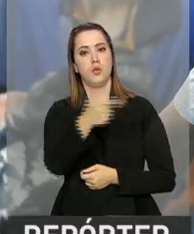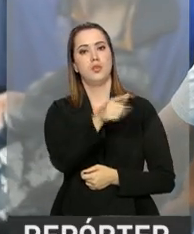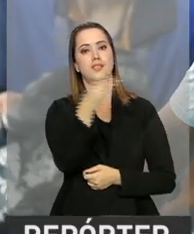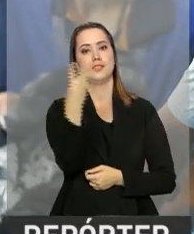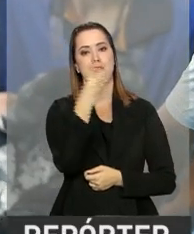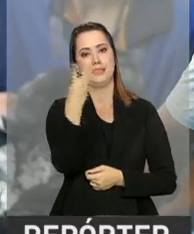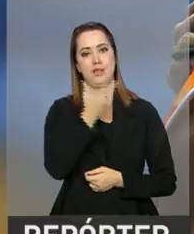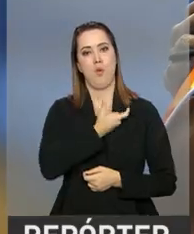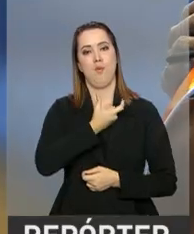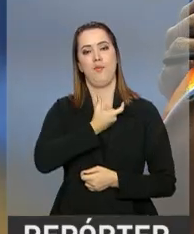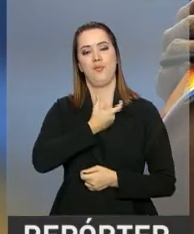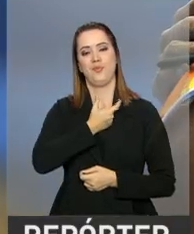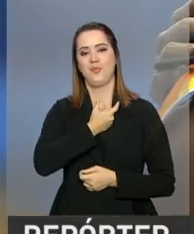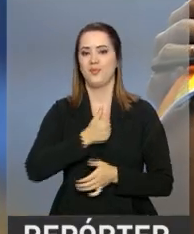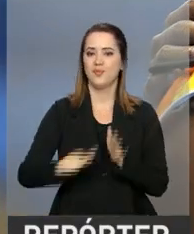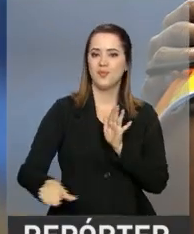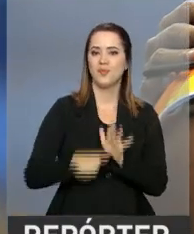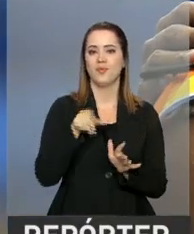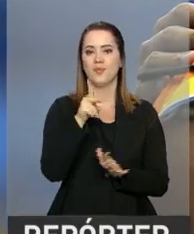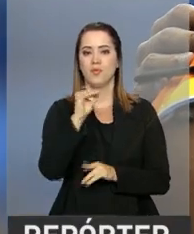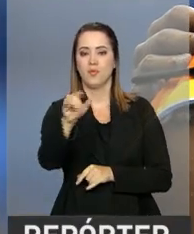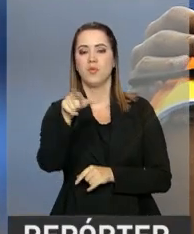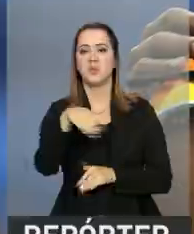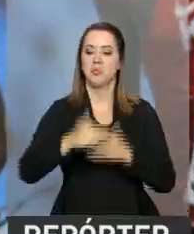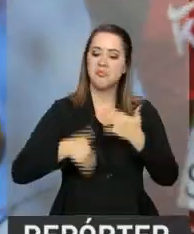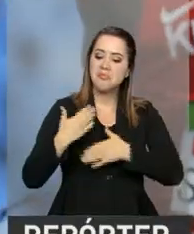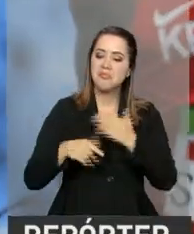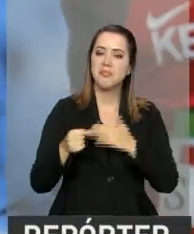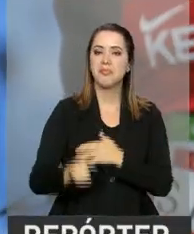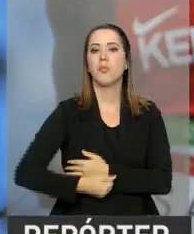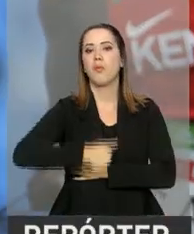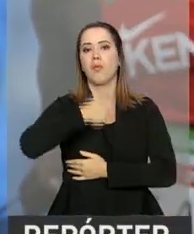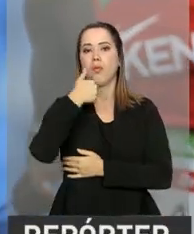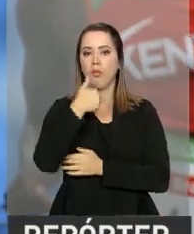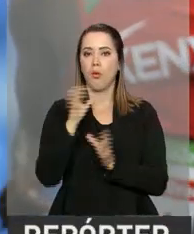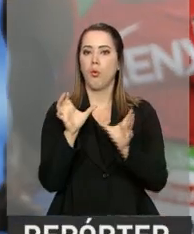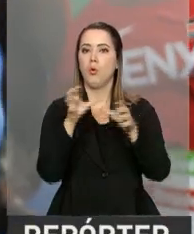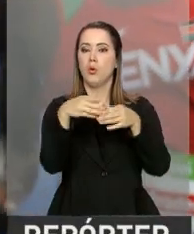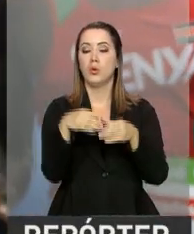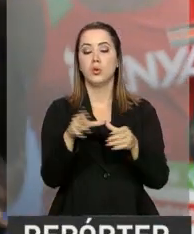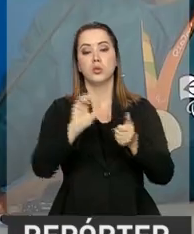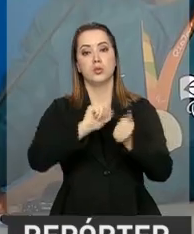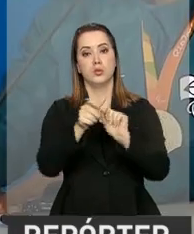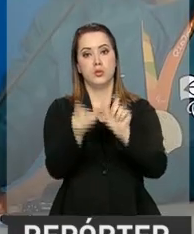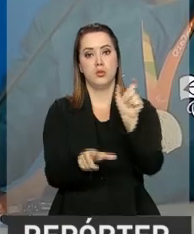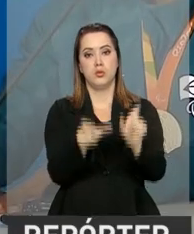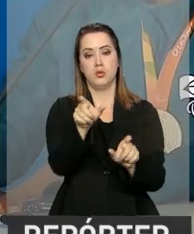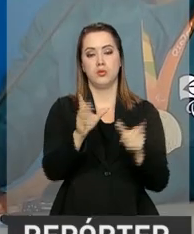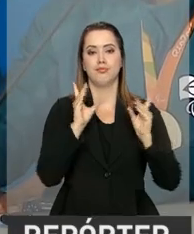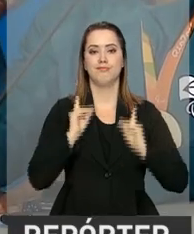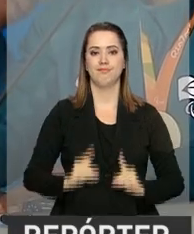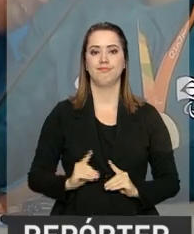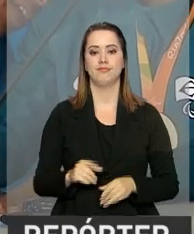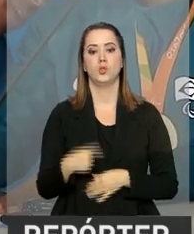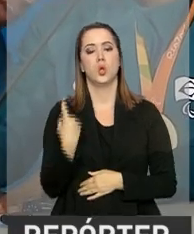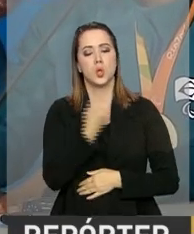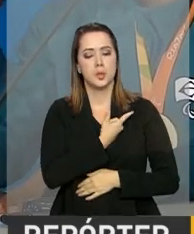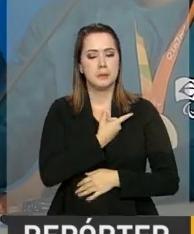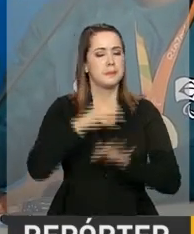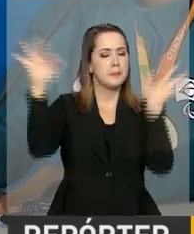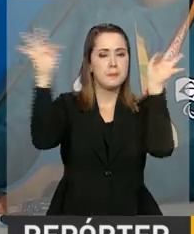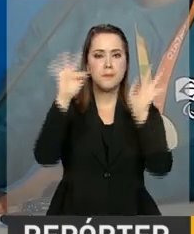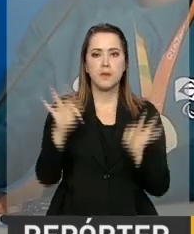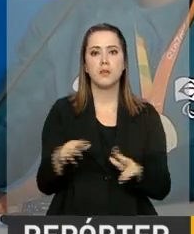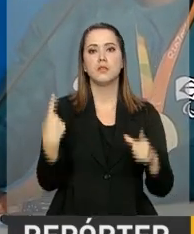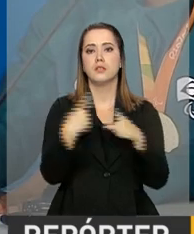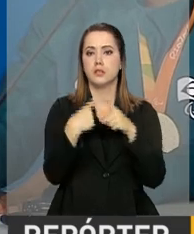primeiro dia das paralimpíadas desempenho comemorado pelo comitê paralímpico brasileiro a gente tá bastante satisfeito e era o que a gente esperava